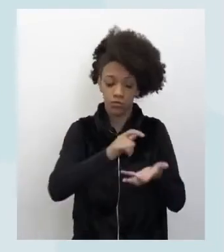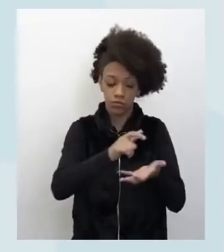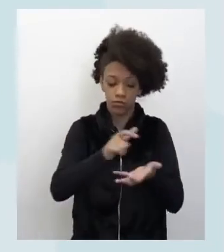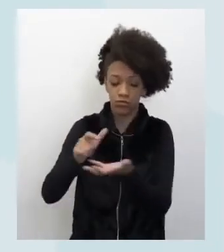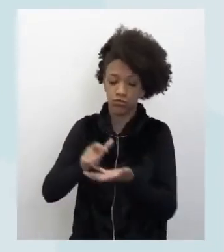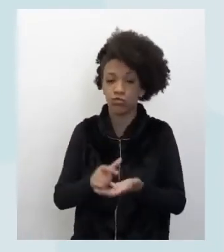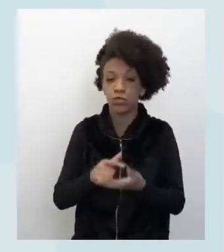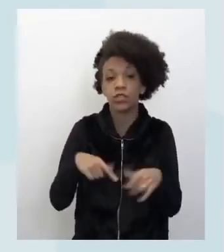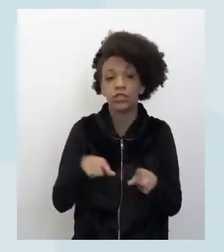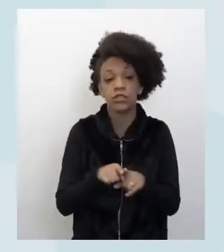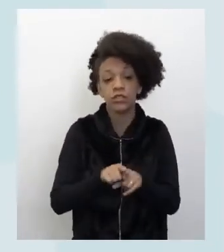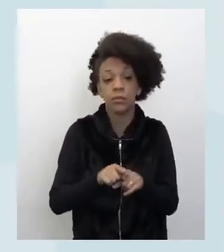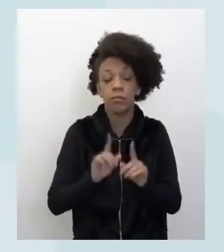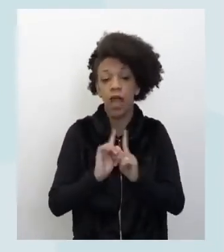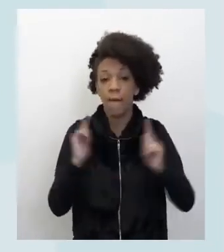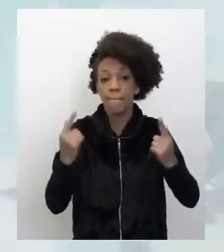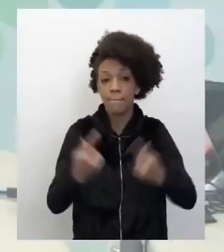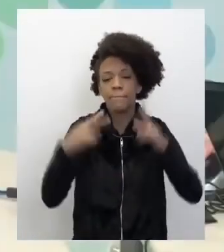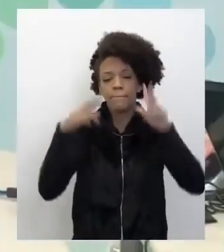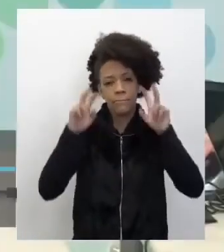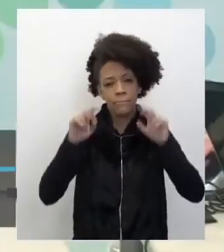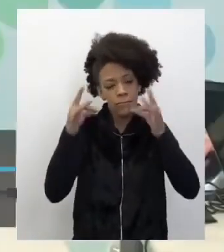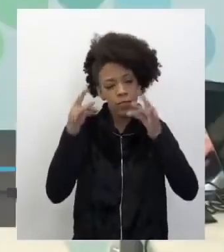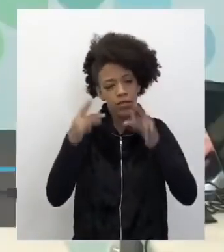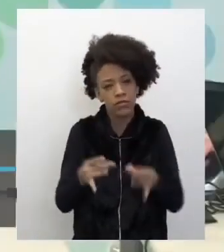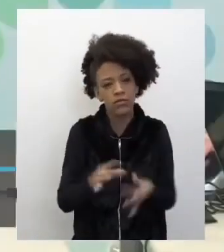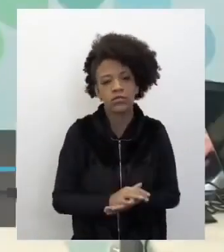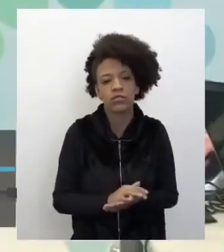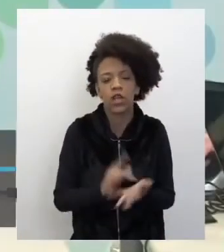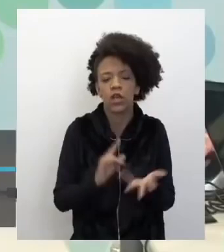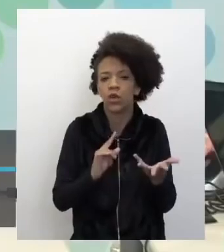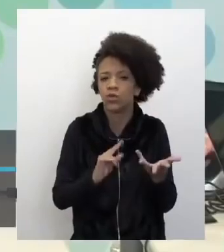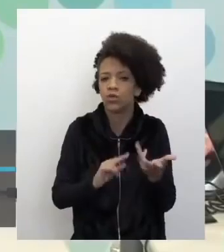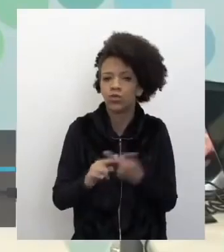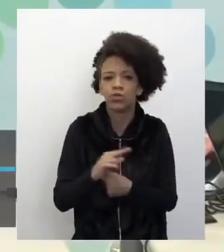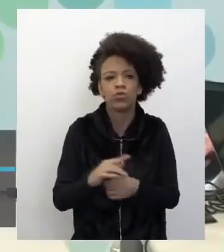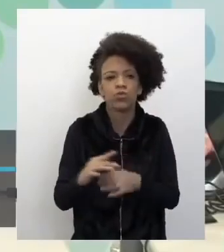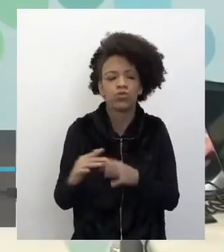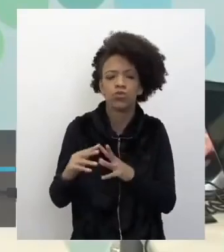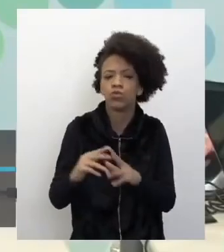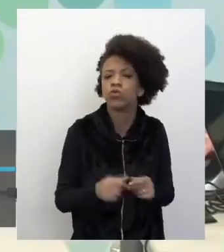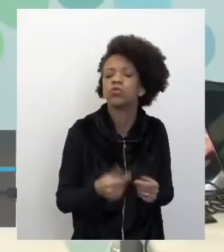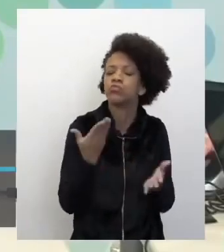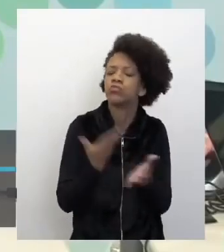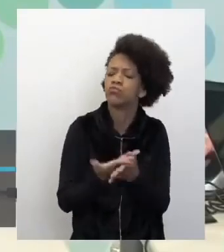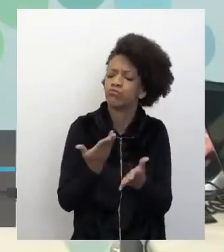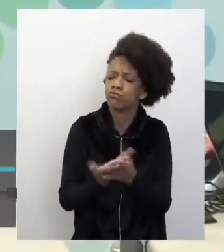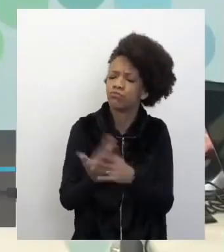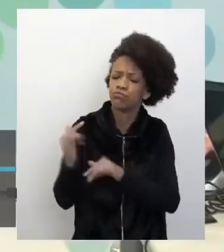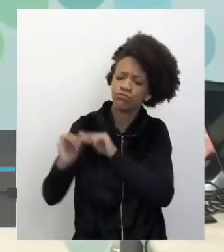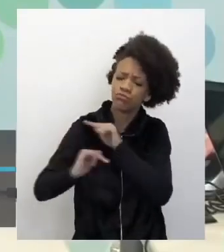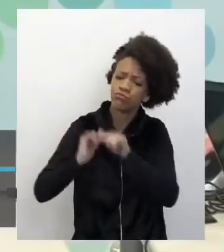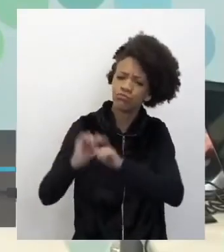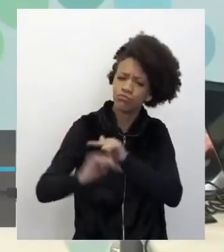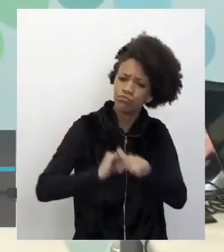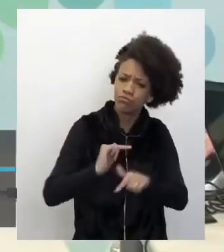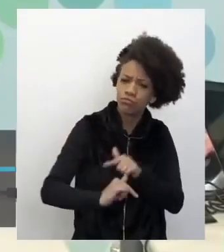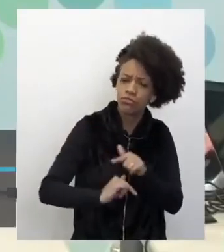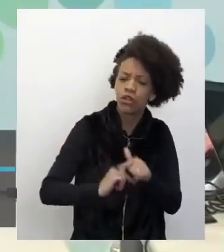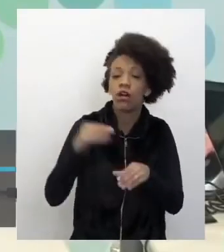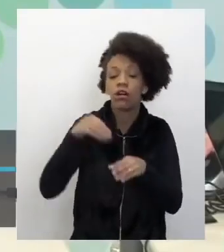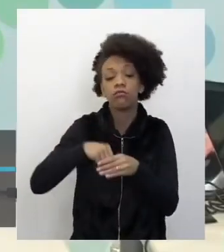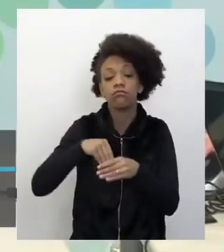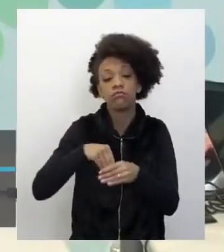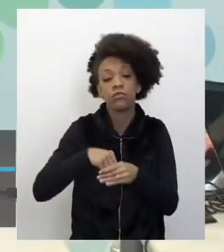mapas temáticos, Lembrando que todos esses itens foram itens amplamente estudados aqui, trabalhados dentro